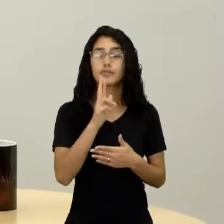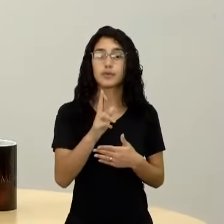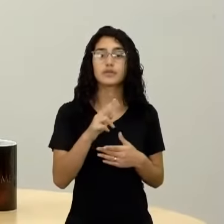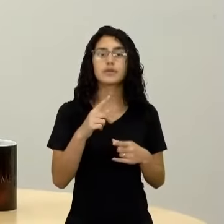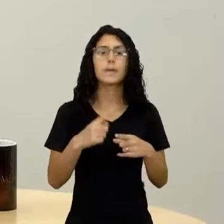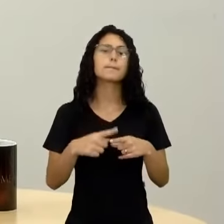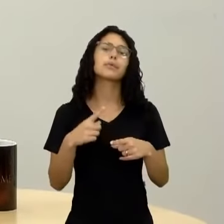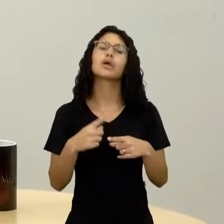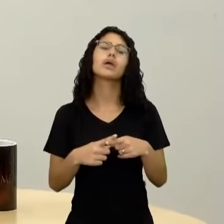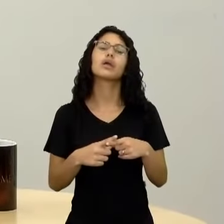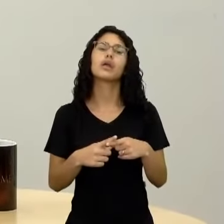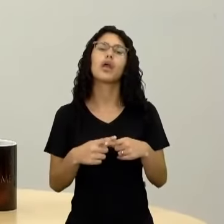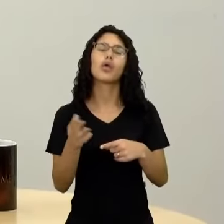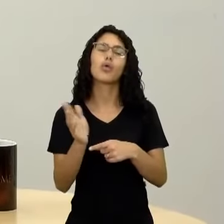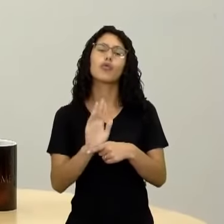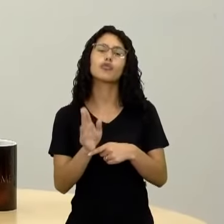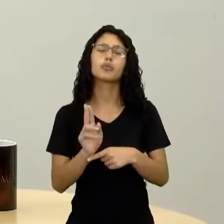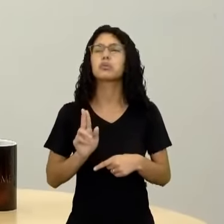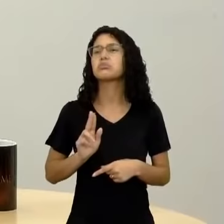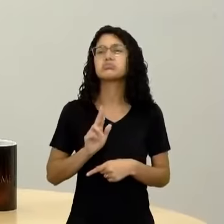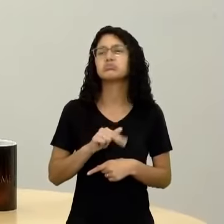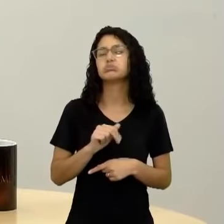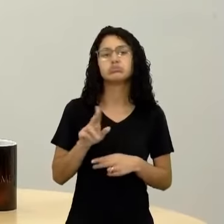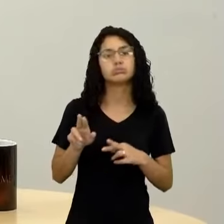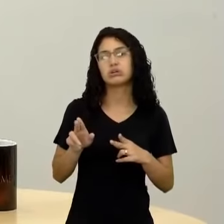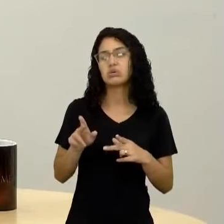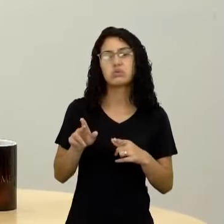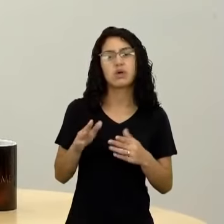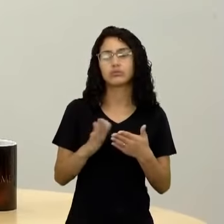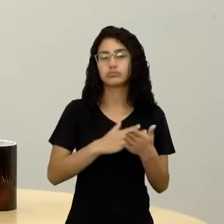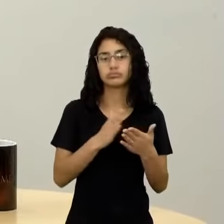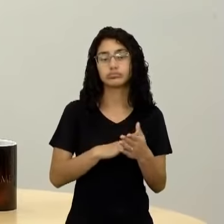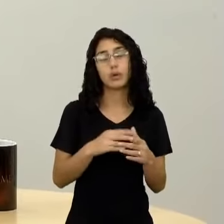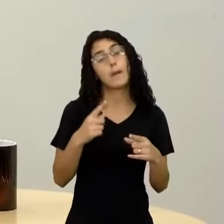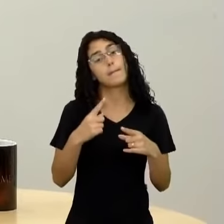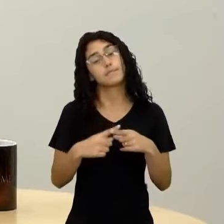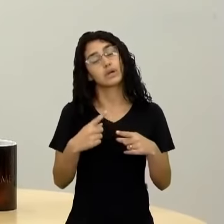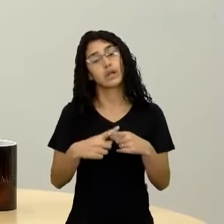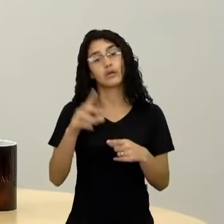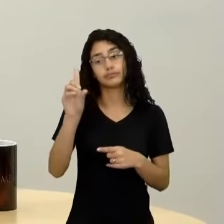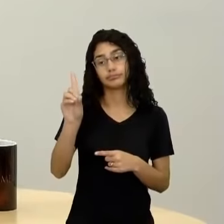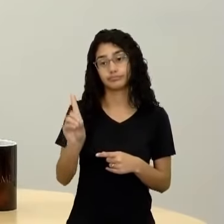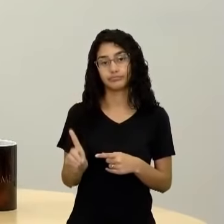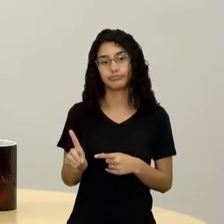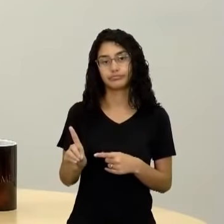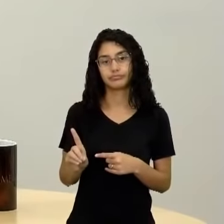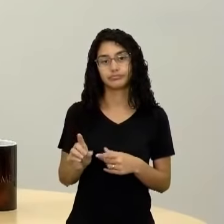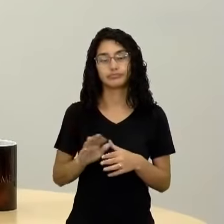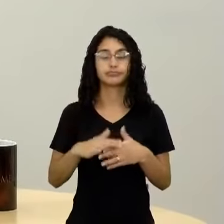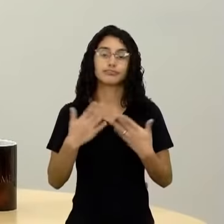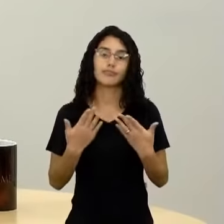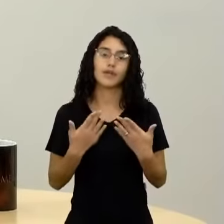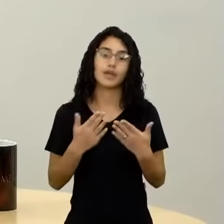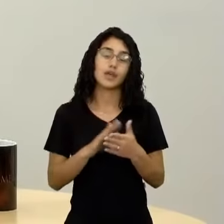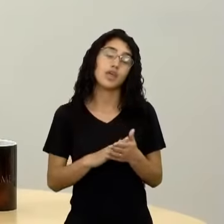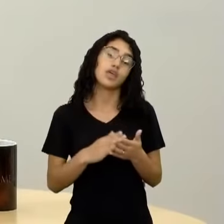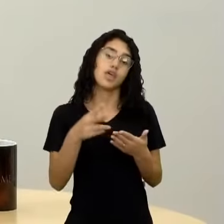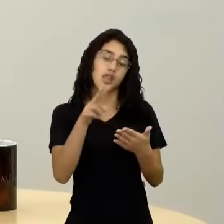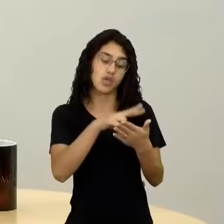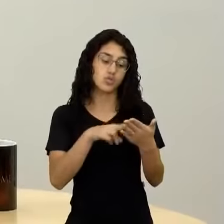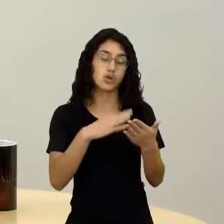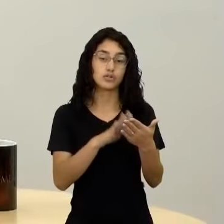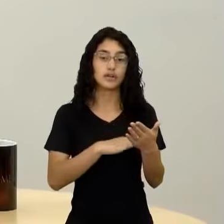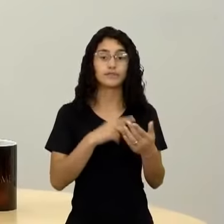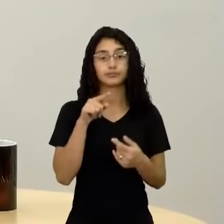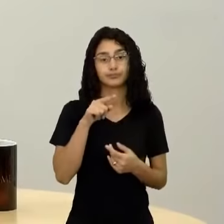aí porque que o filme nunca fica igual ao livro porque a leitura do filme é feita pelo diretor a leitura do livro foi feita por você essa